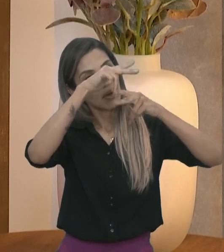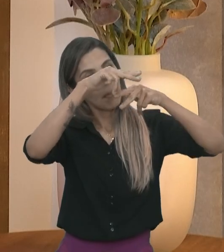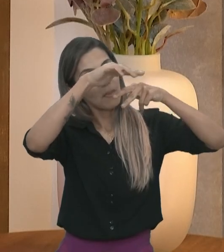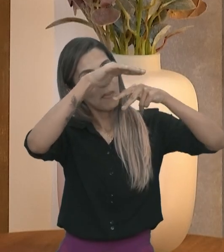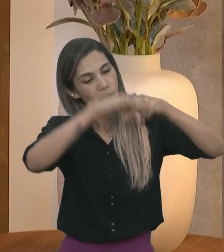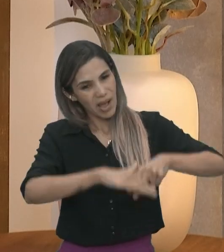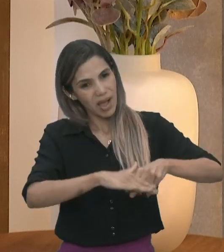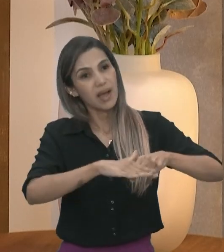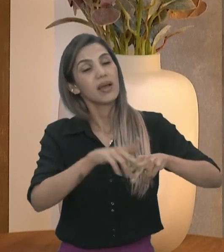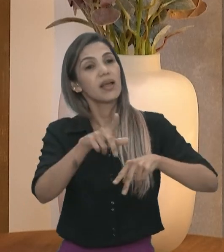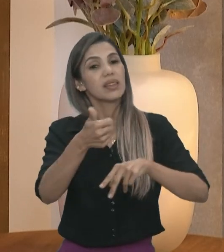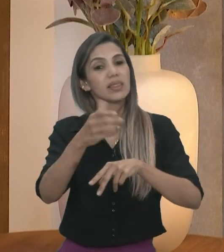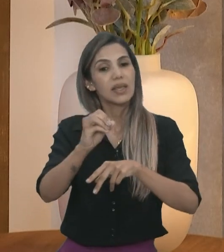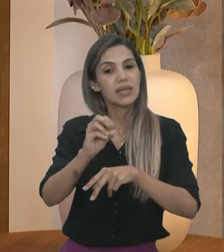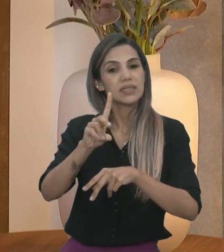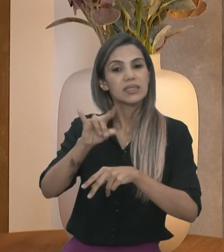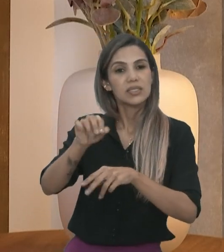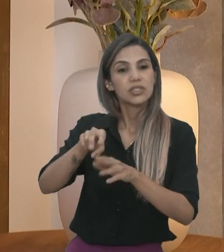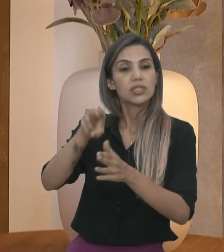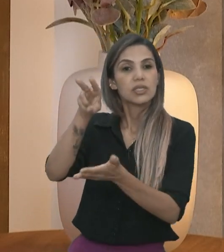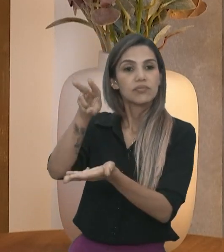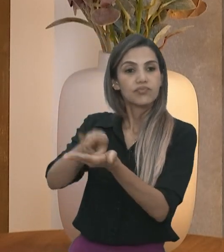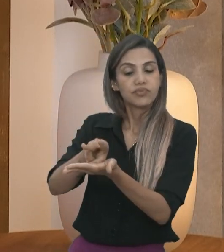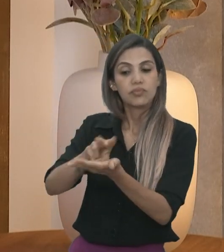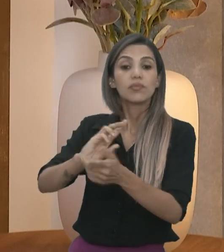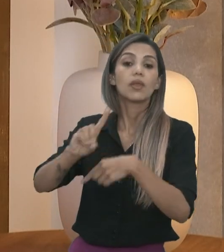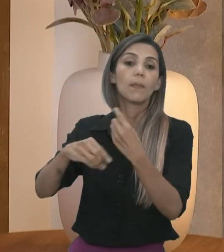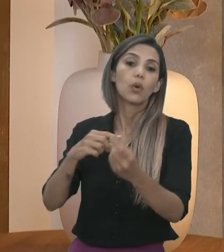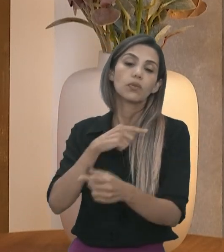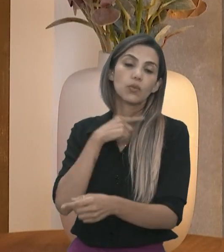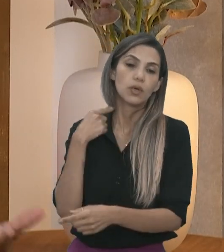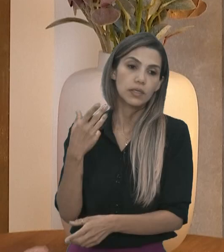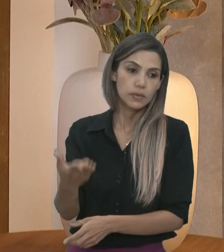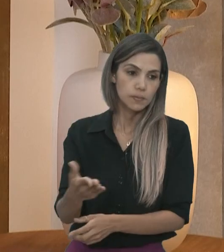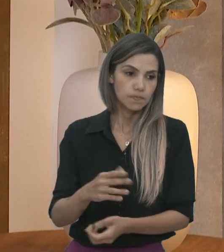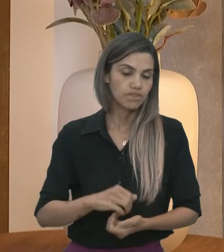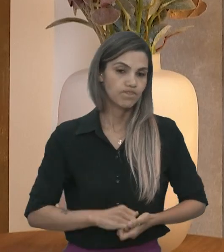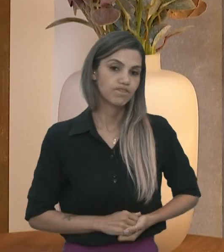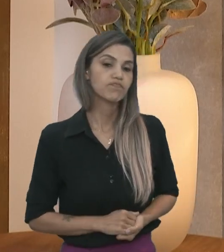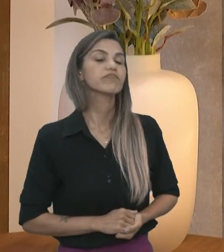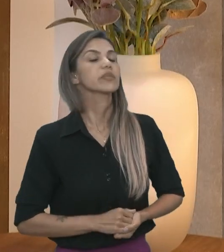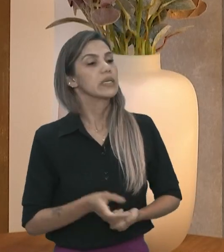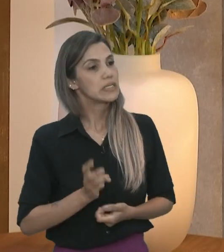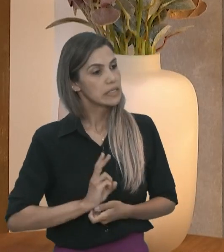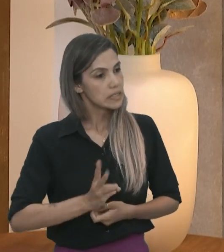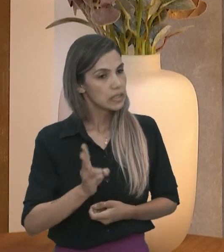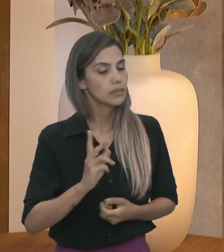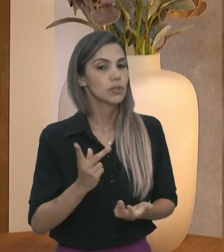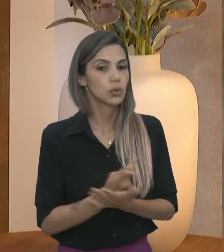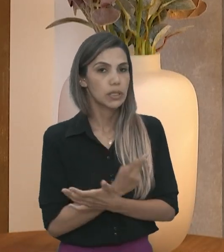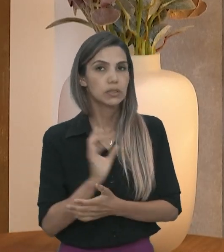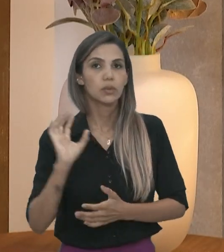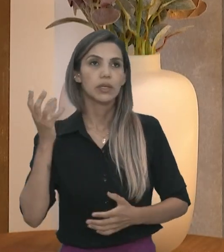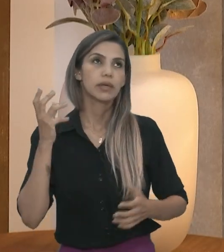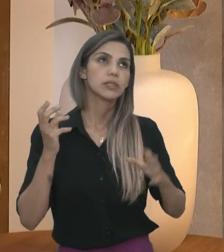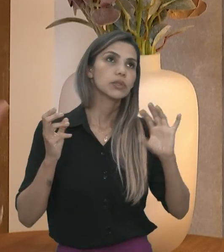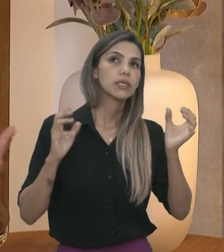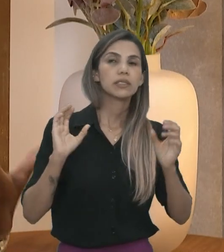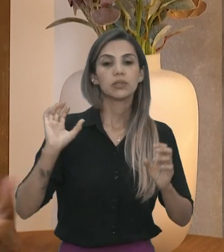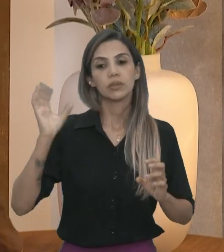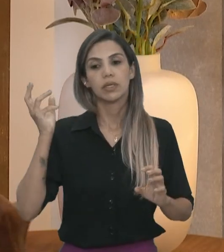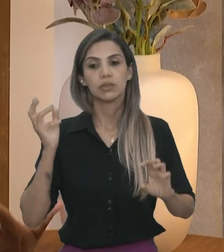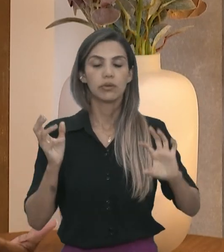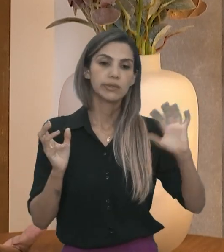dias hospitalizado e infelizmente veio a óbito. Então, assim, com recorrência, a gente vê notícias e